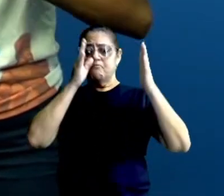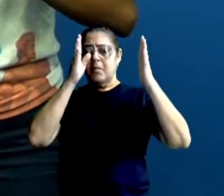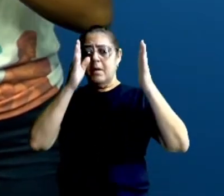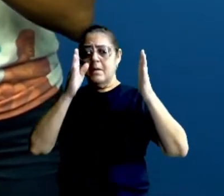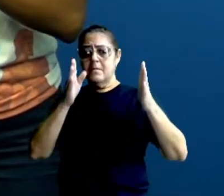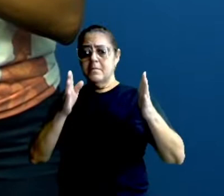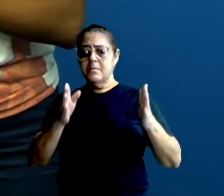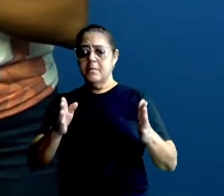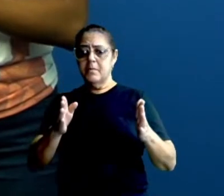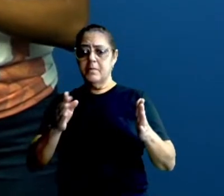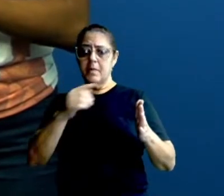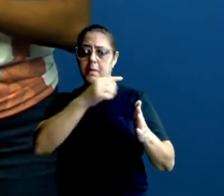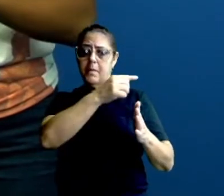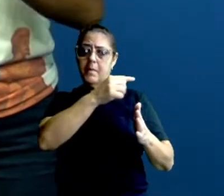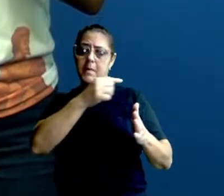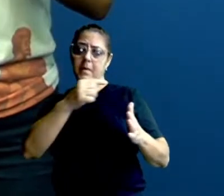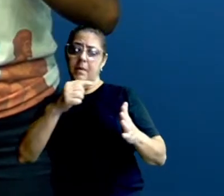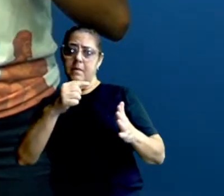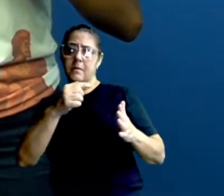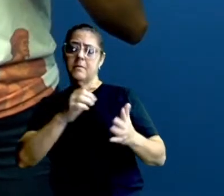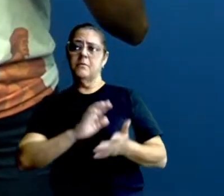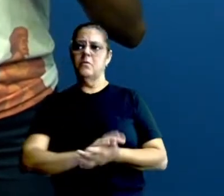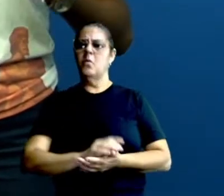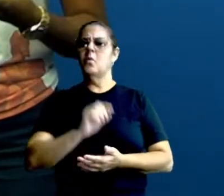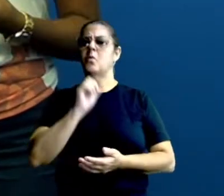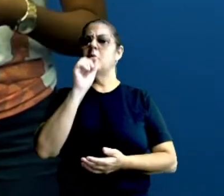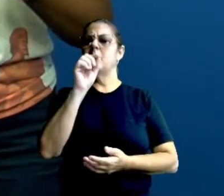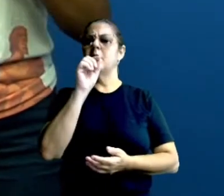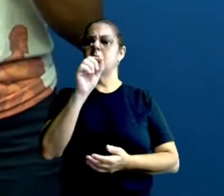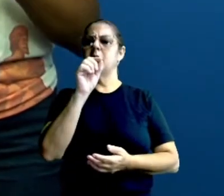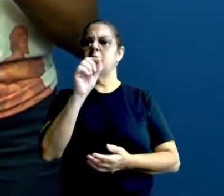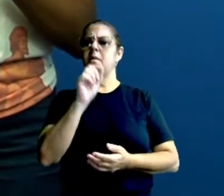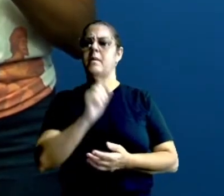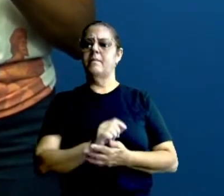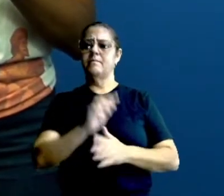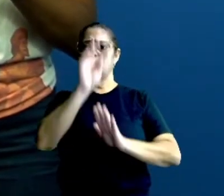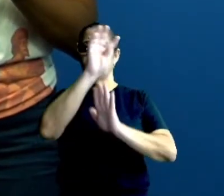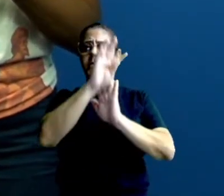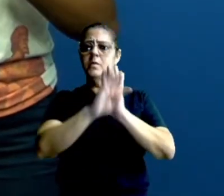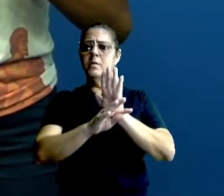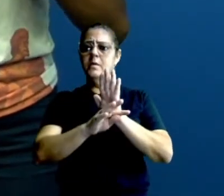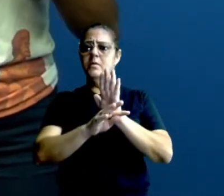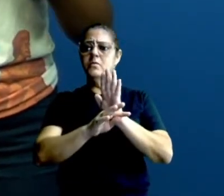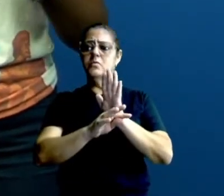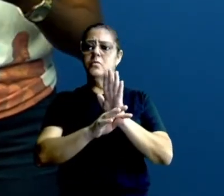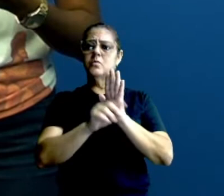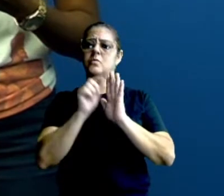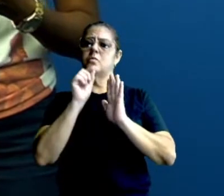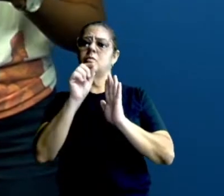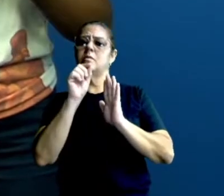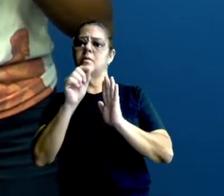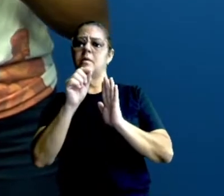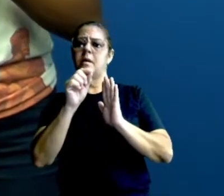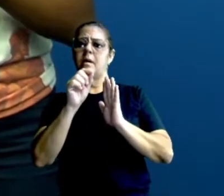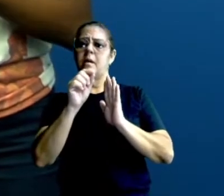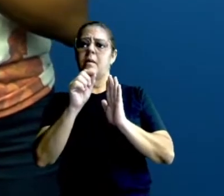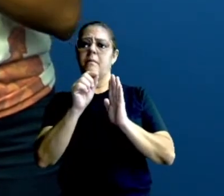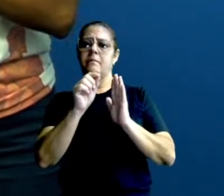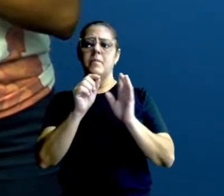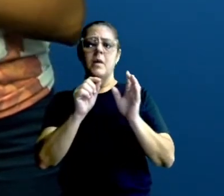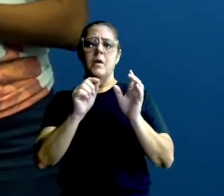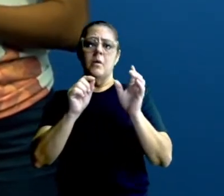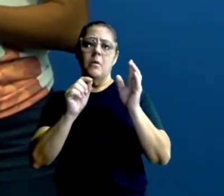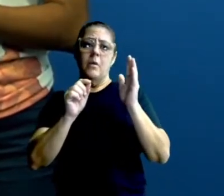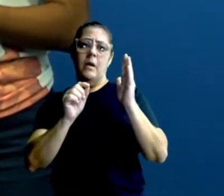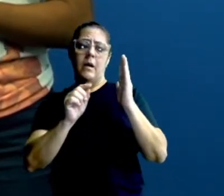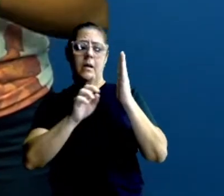gravação tem a ver com parágrafo e você sabe o que é um parágrafo dentro de um texto e para que serve esse